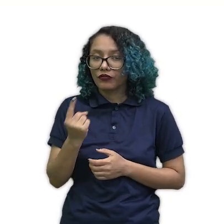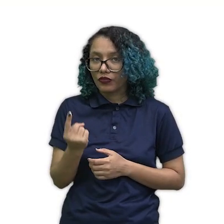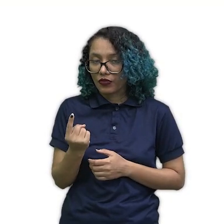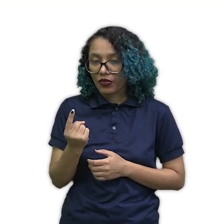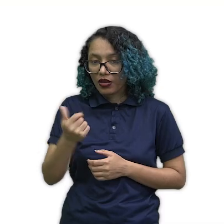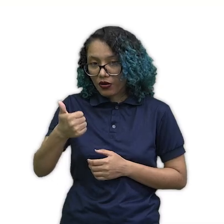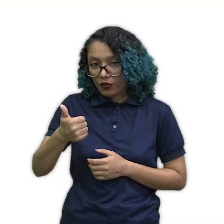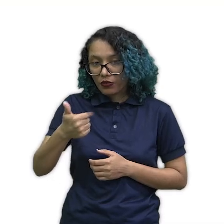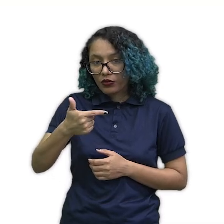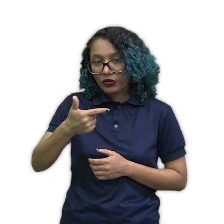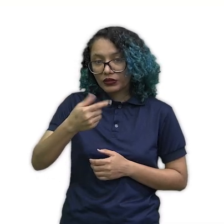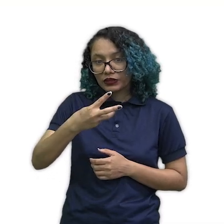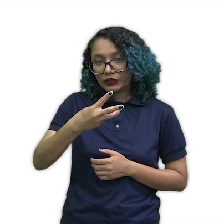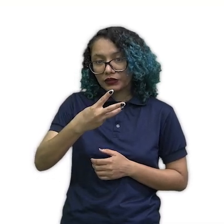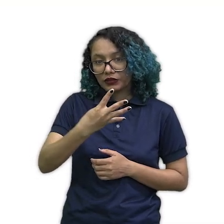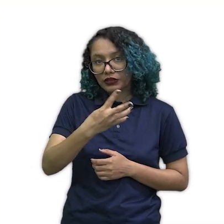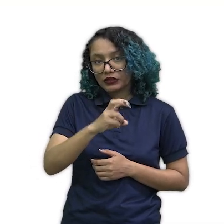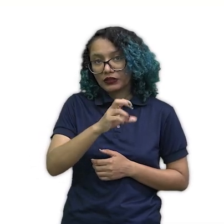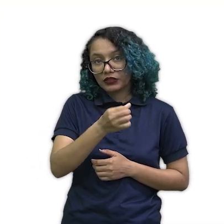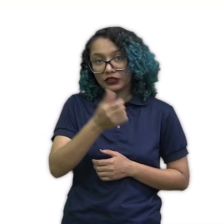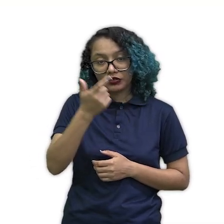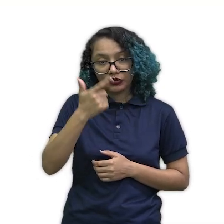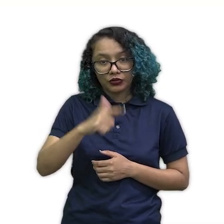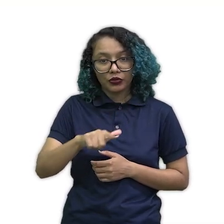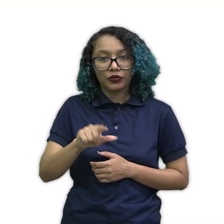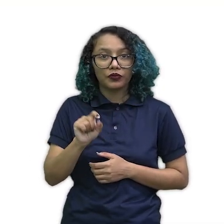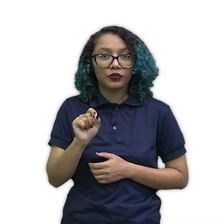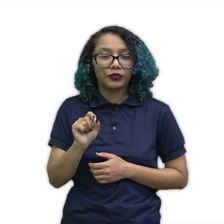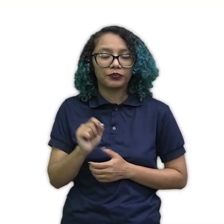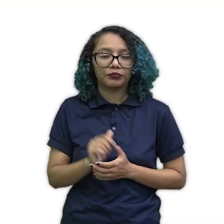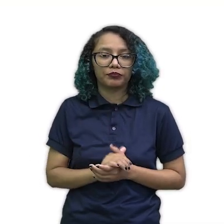4, 5 e 6. Novamente,